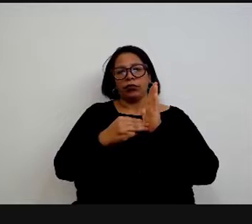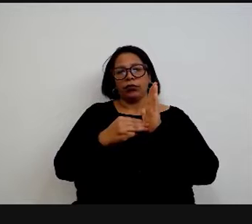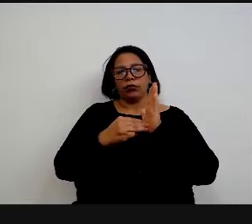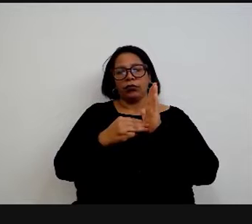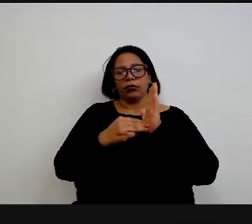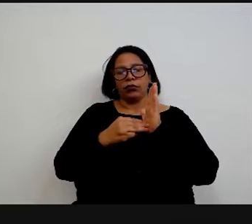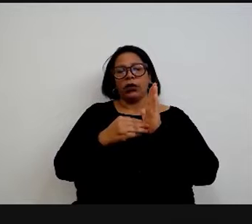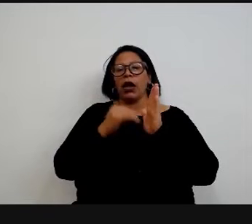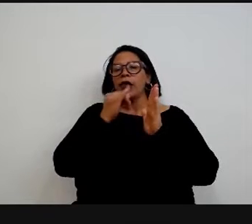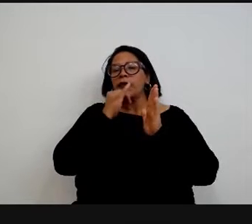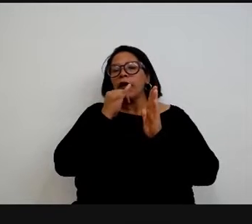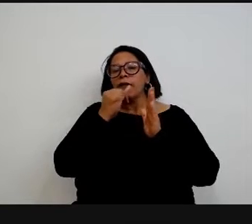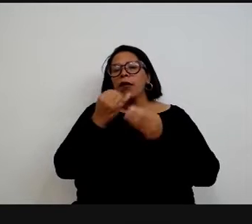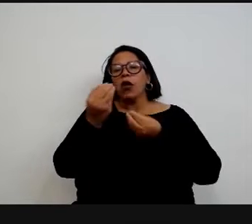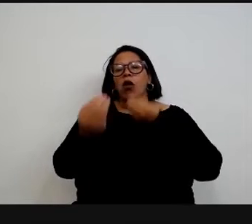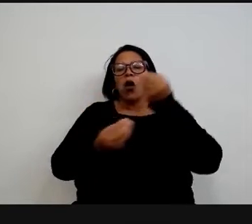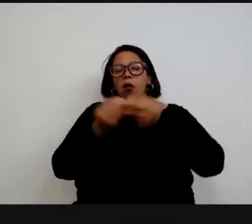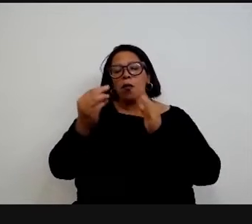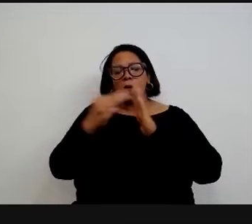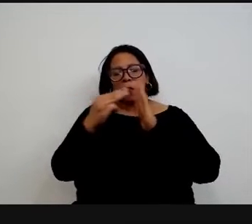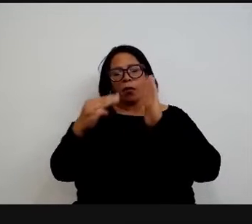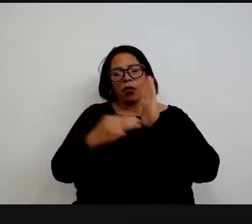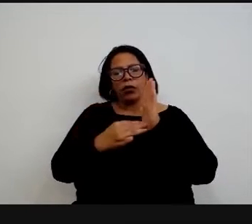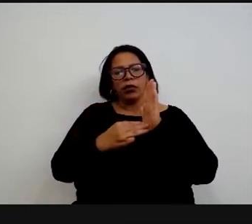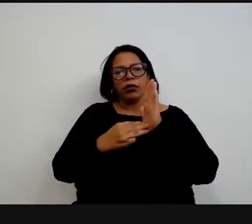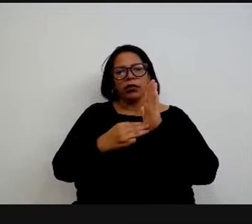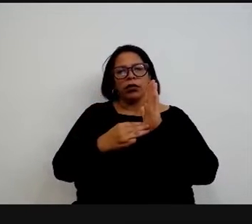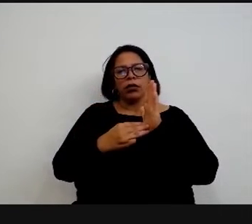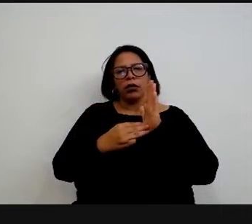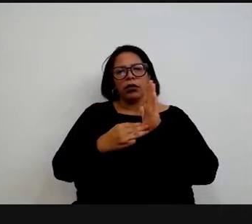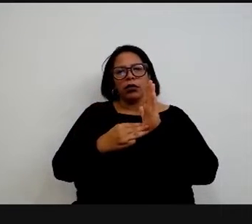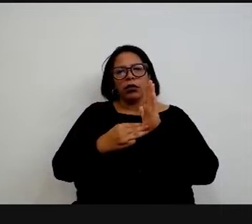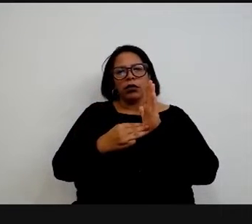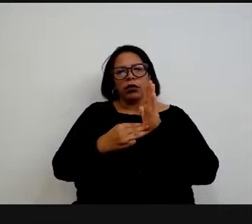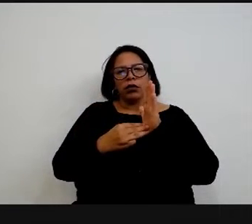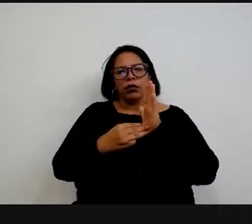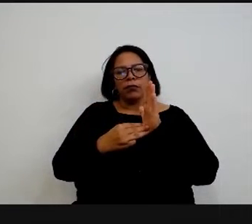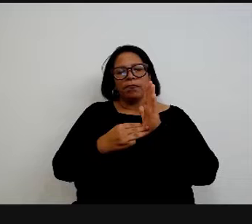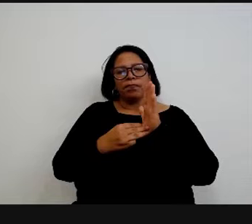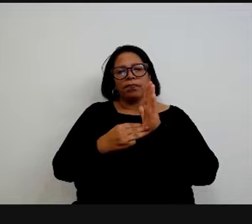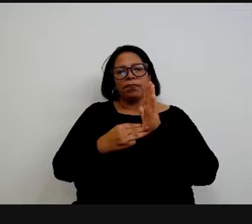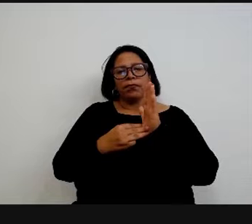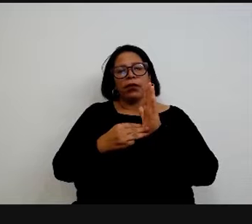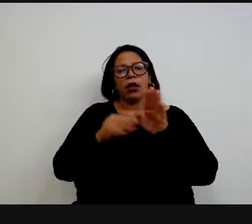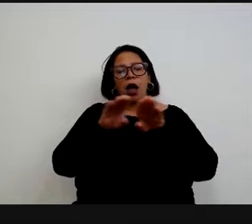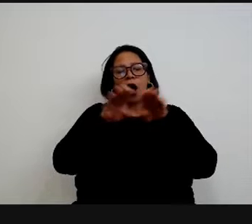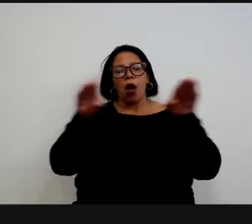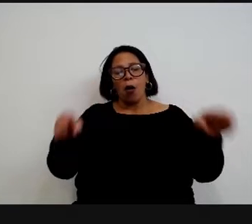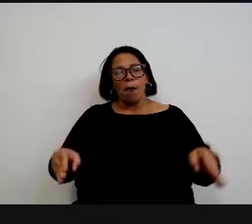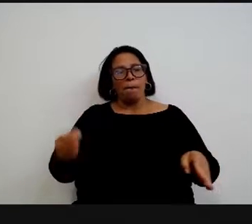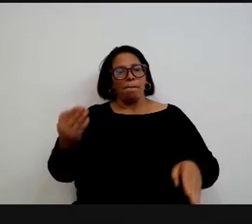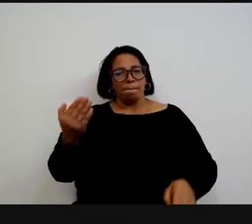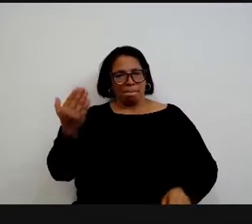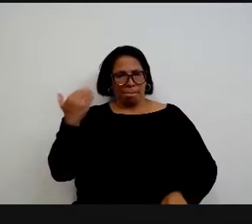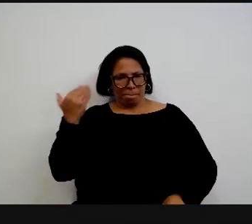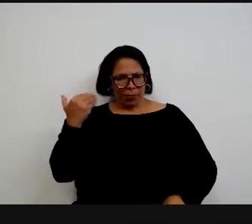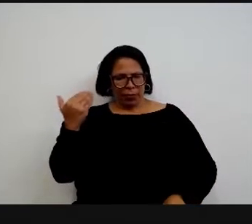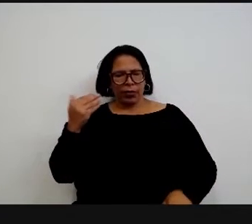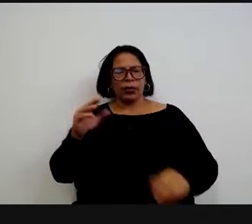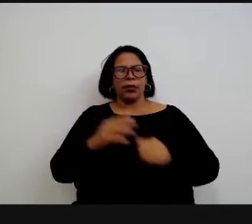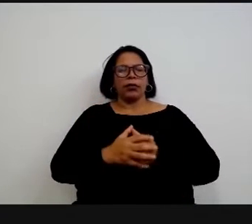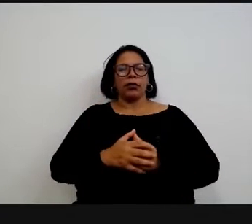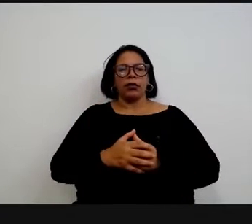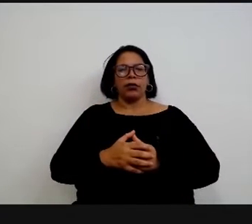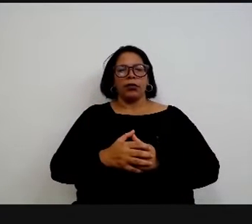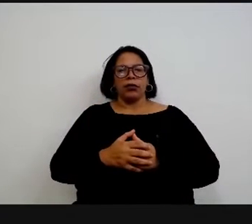coisa das tendências no nível metodológico, microlearning. Na mesa anterior, falou-se, né,